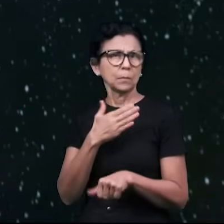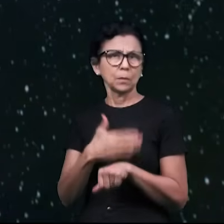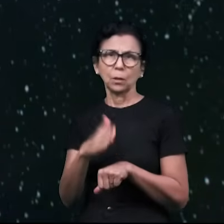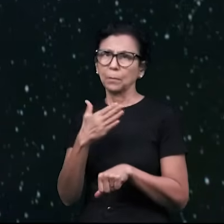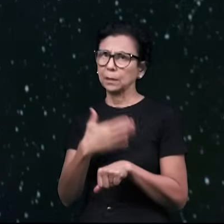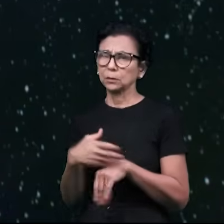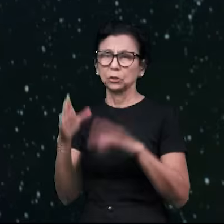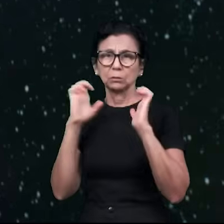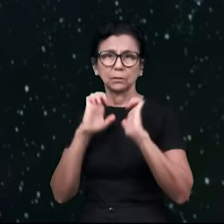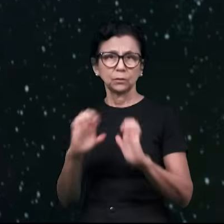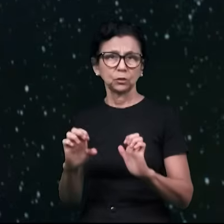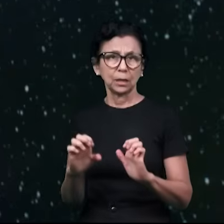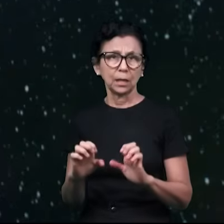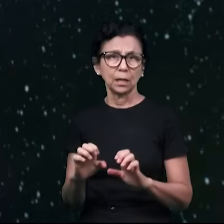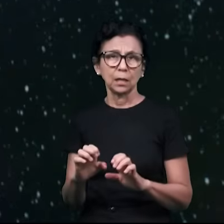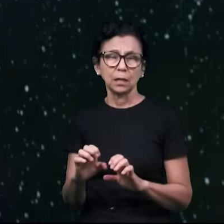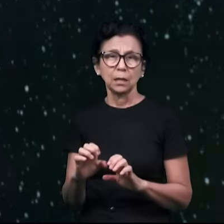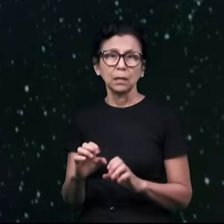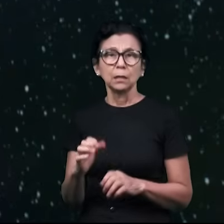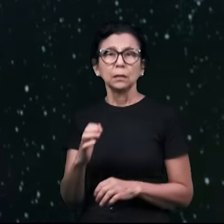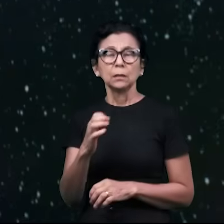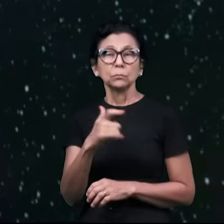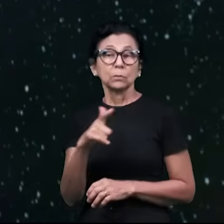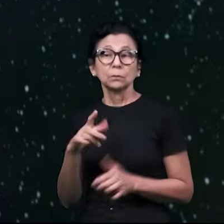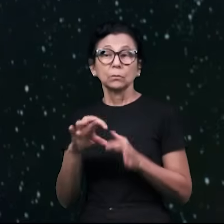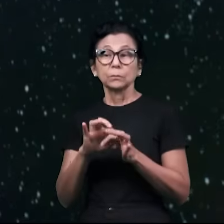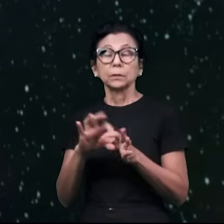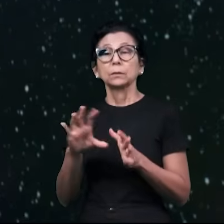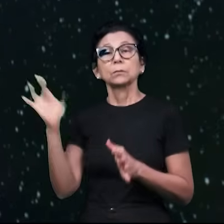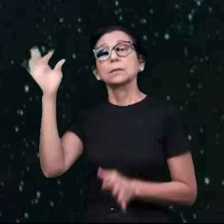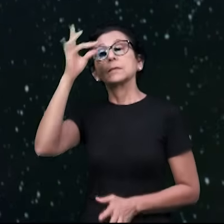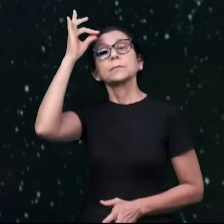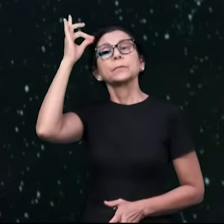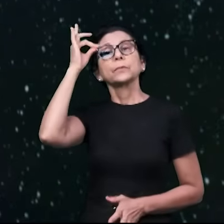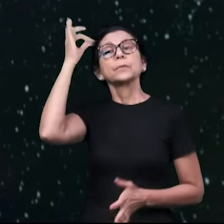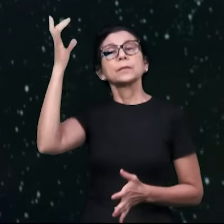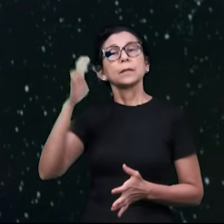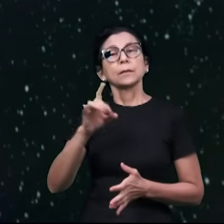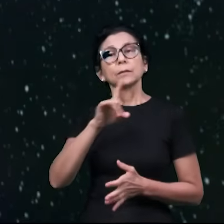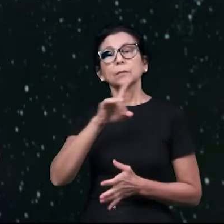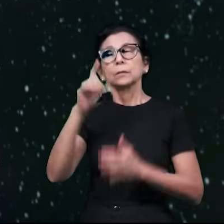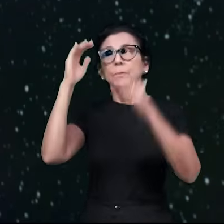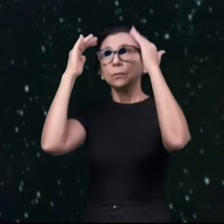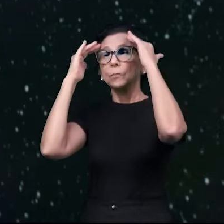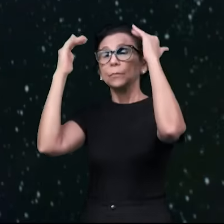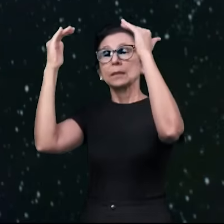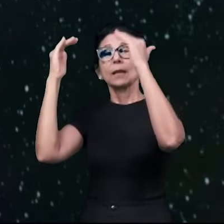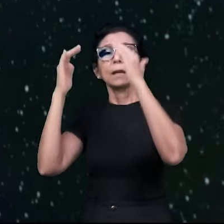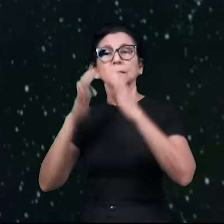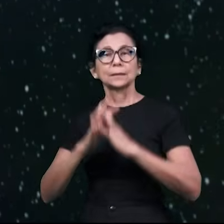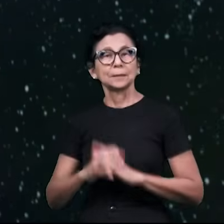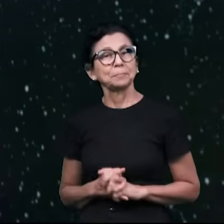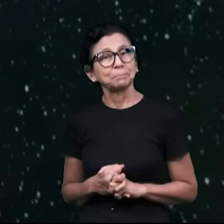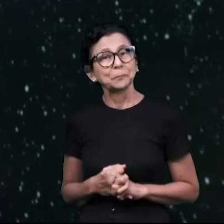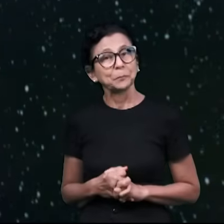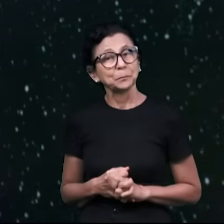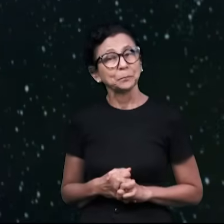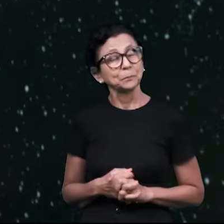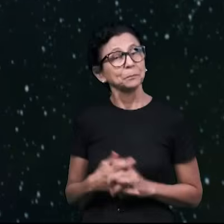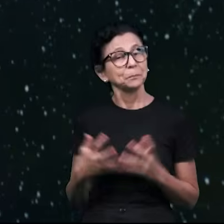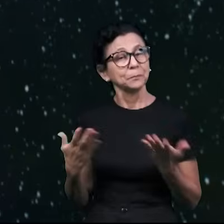do Espírito Santo. Então, quem não tem essa forma de vida pode ter